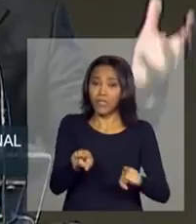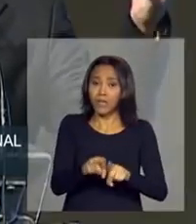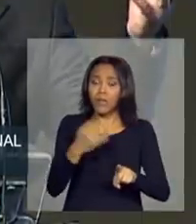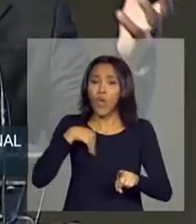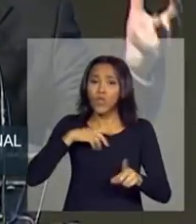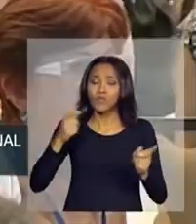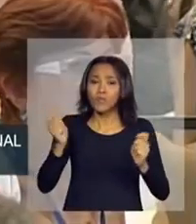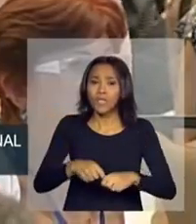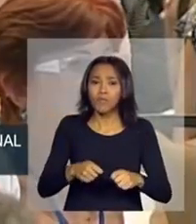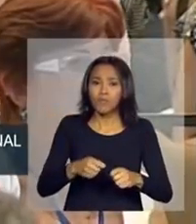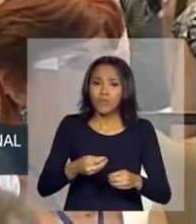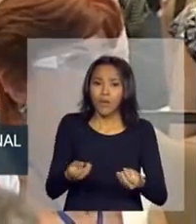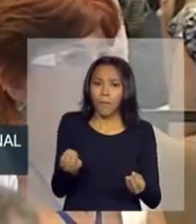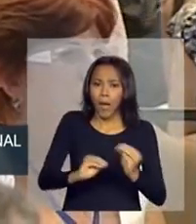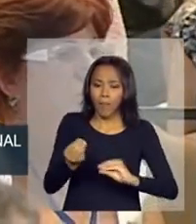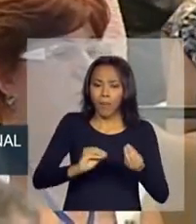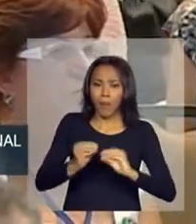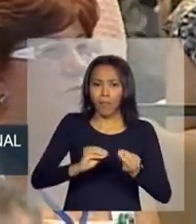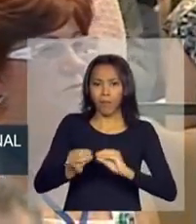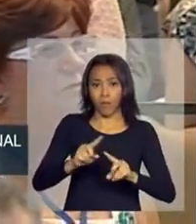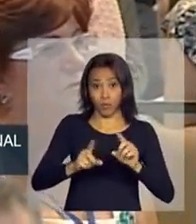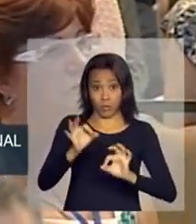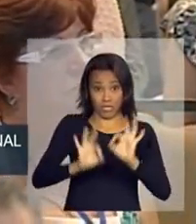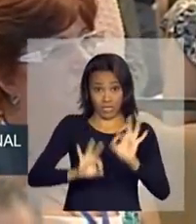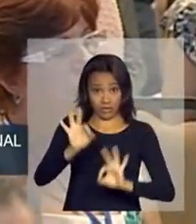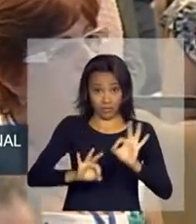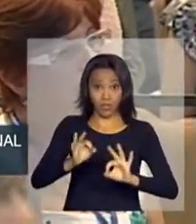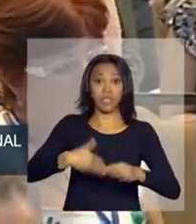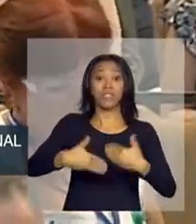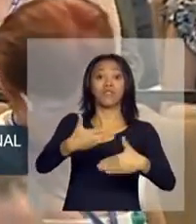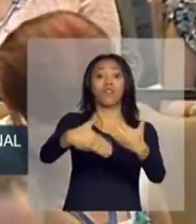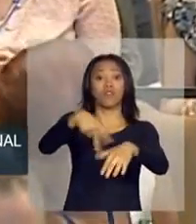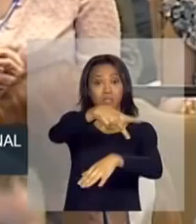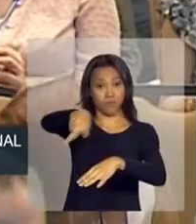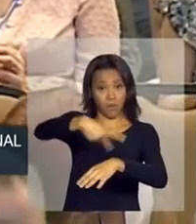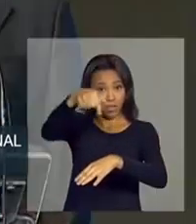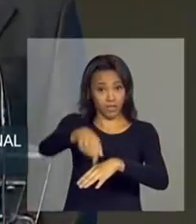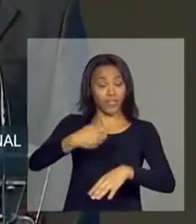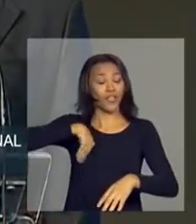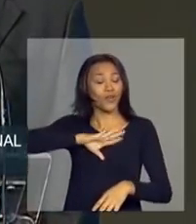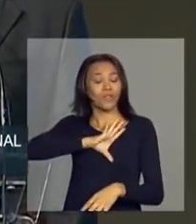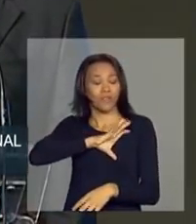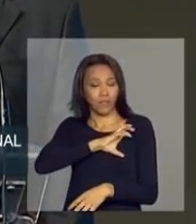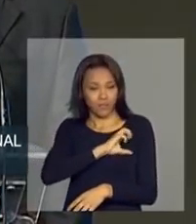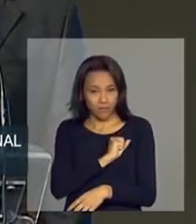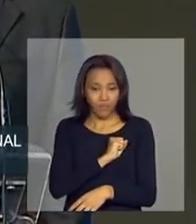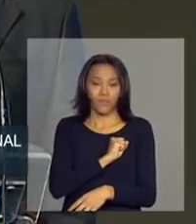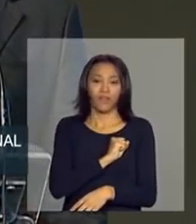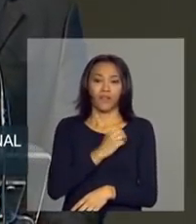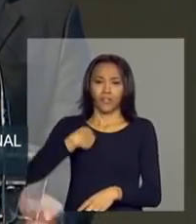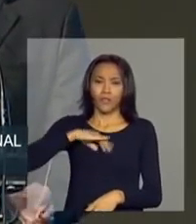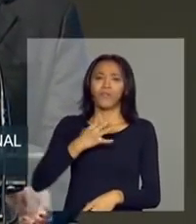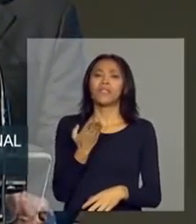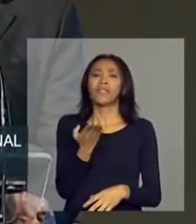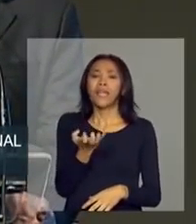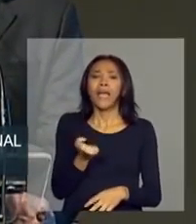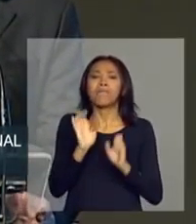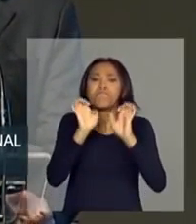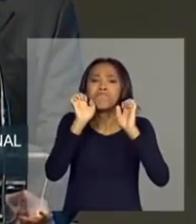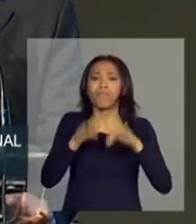conhecimento que vocês aqui vão nos emprestar para que, em parceria com o